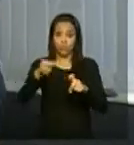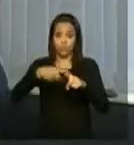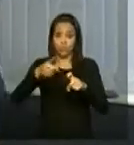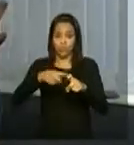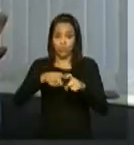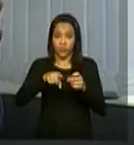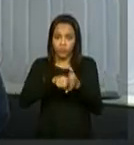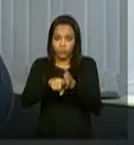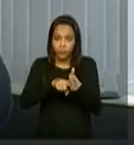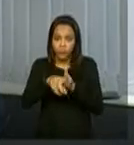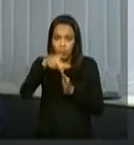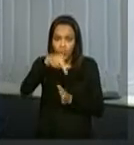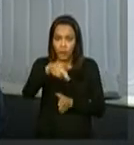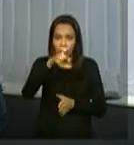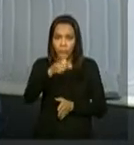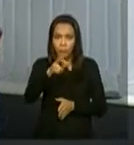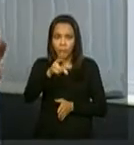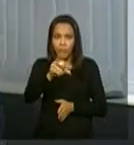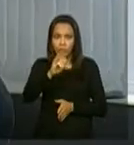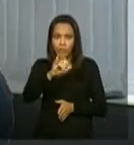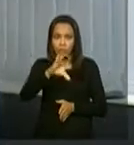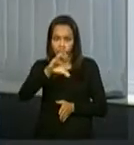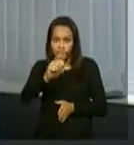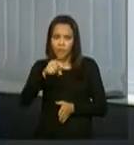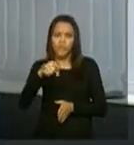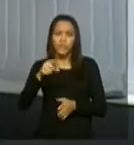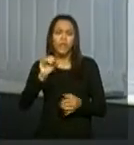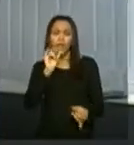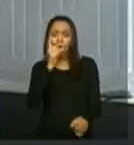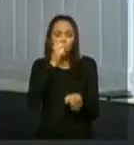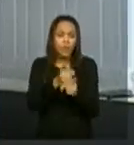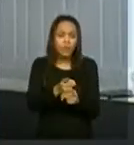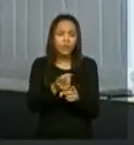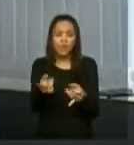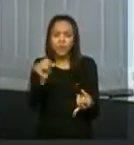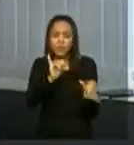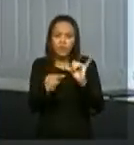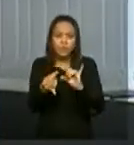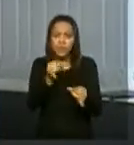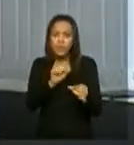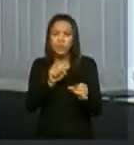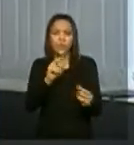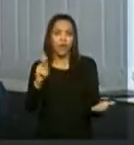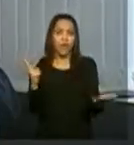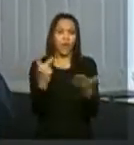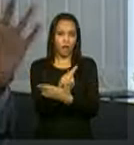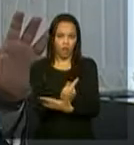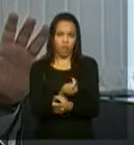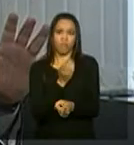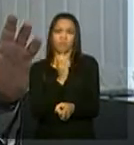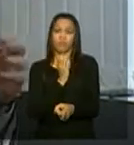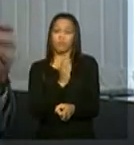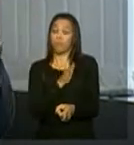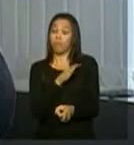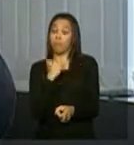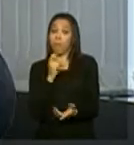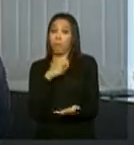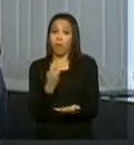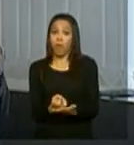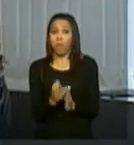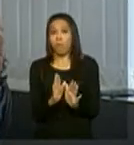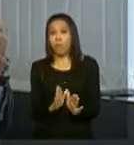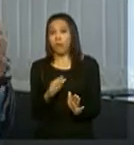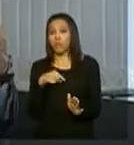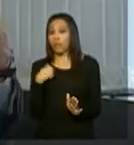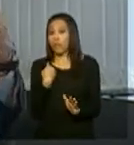substâncias que possam explicar é causa ou as circunstâncias da morte enquanto isso não encontrarmos mas